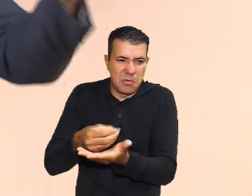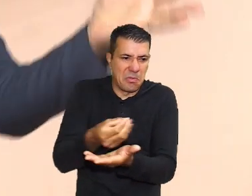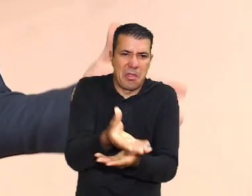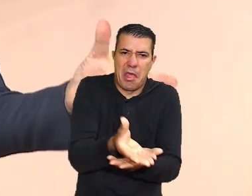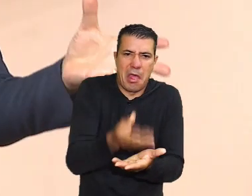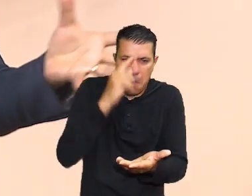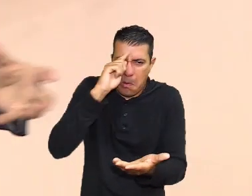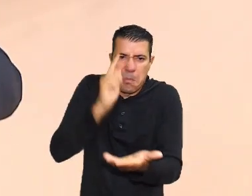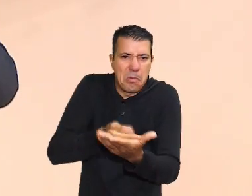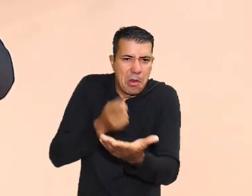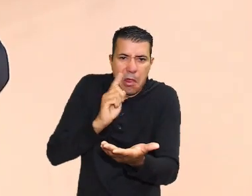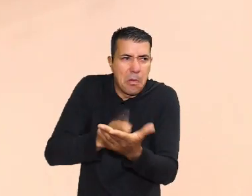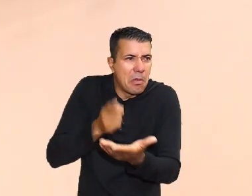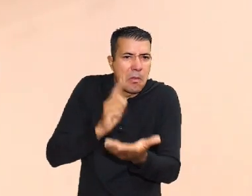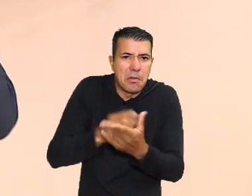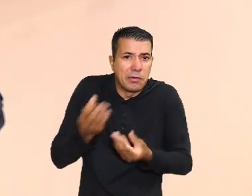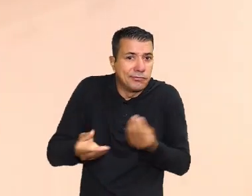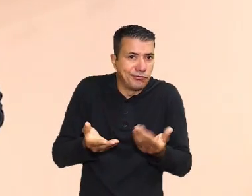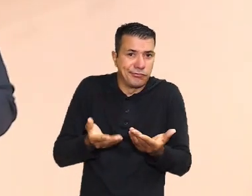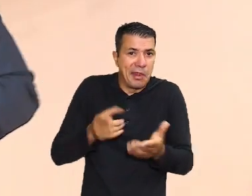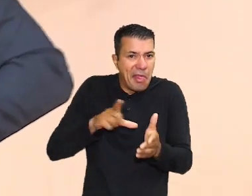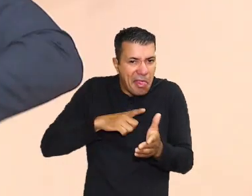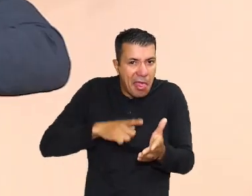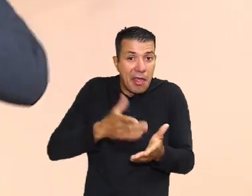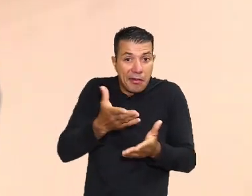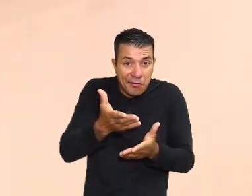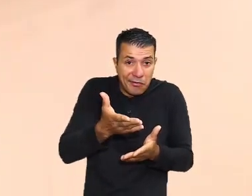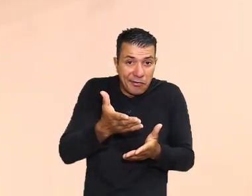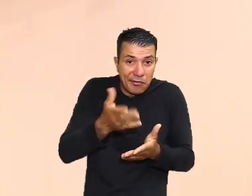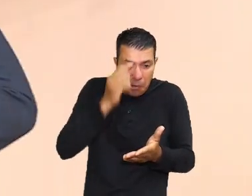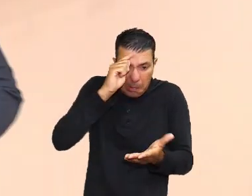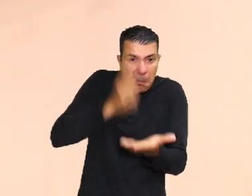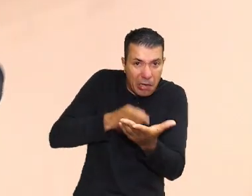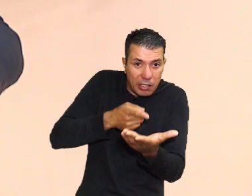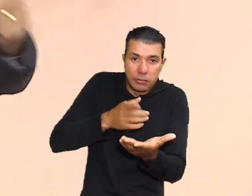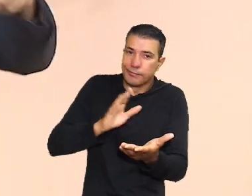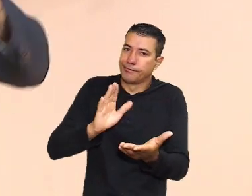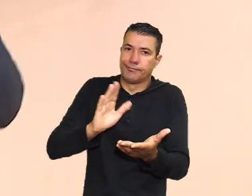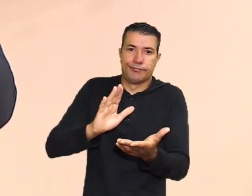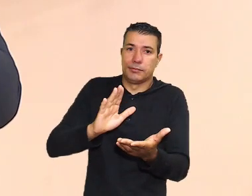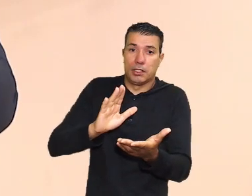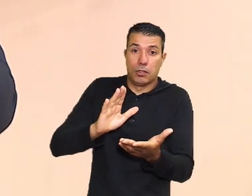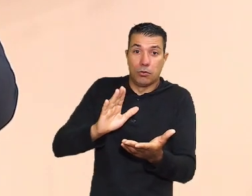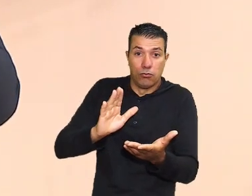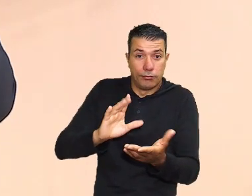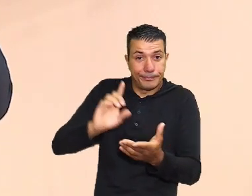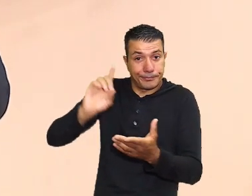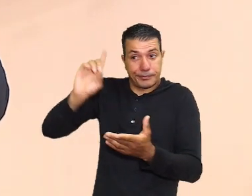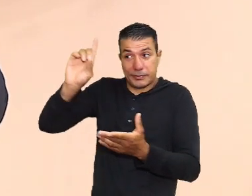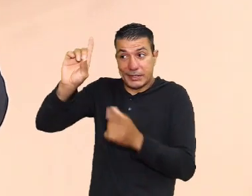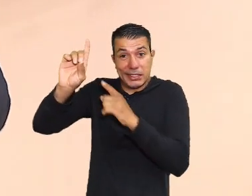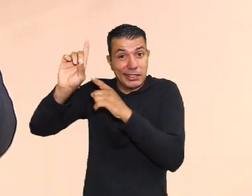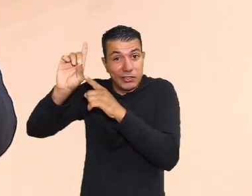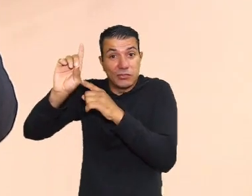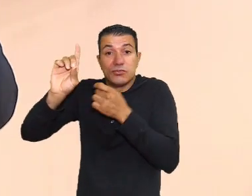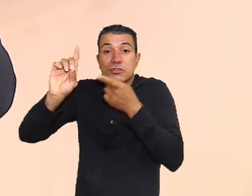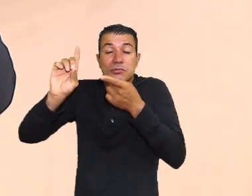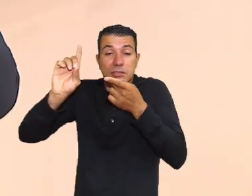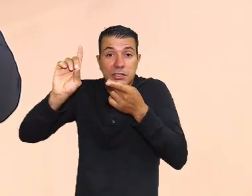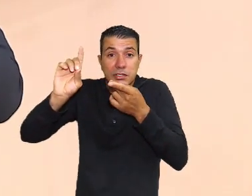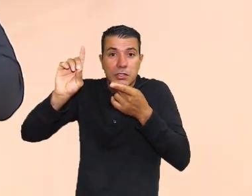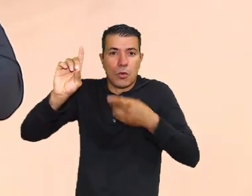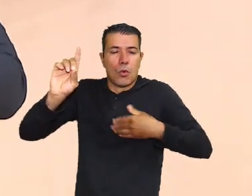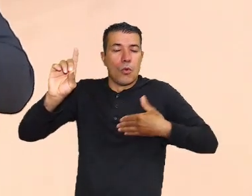por obrigação, porque você tem que fazer isso, você tem que fazer dessa forma, não é isso. É dar, mas dar